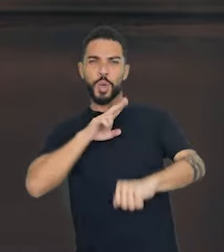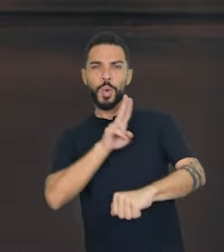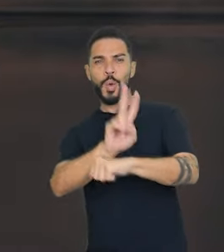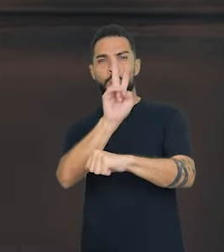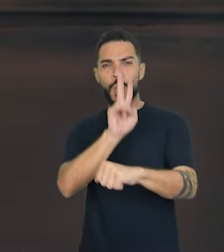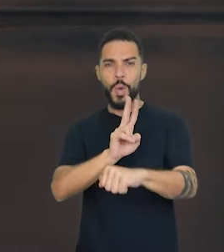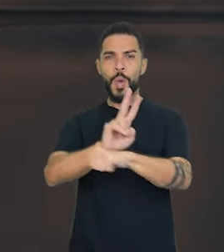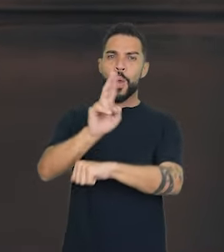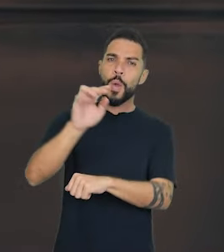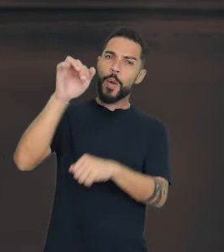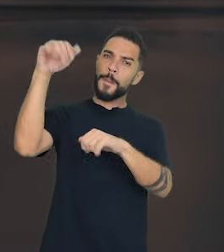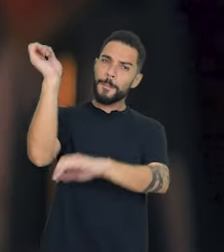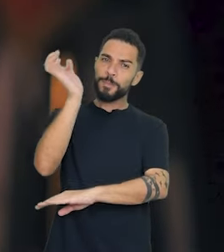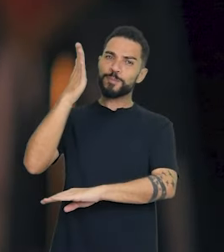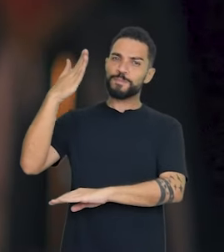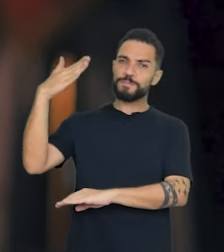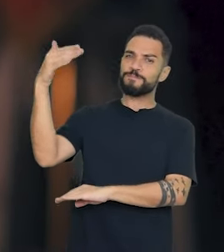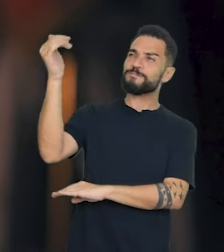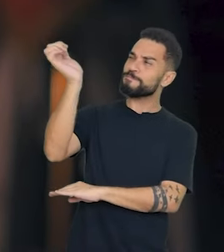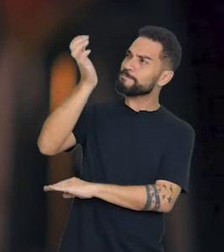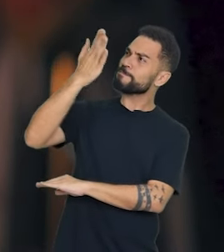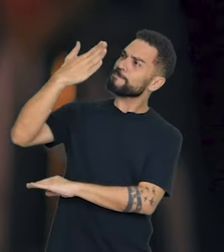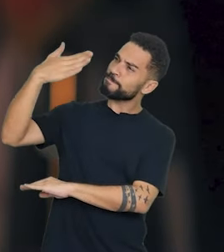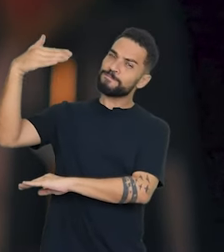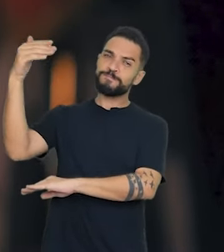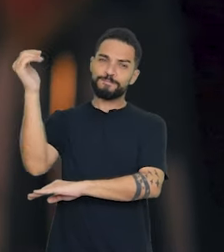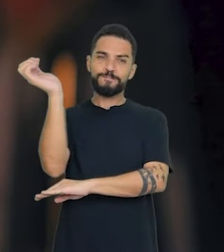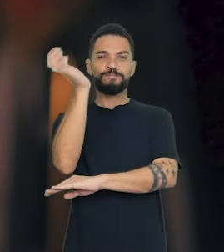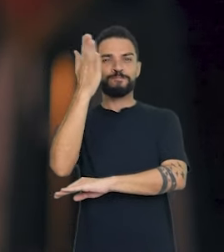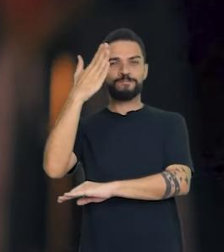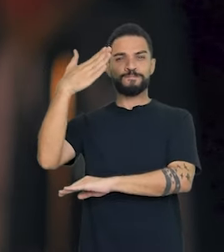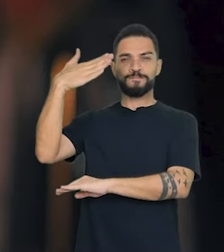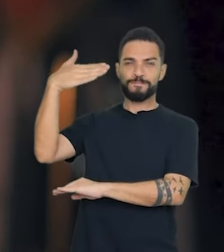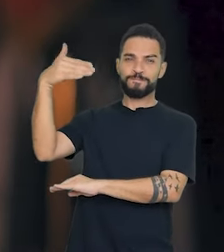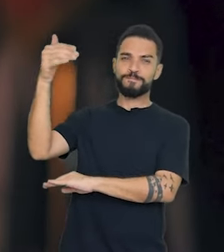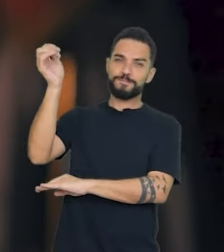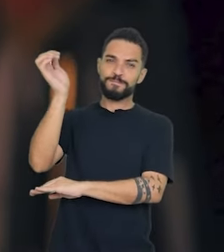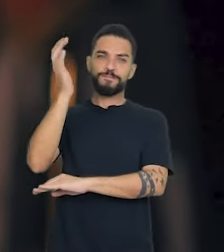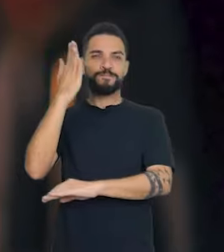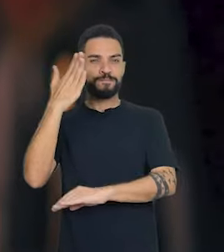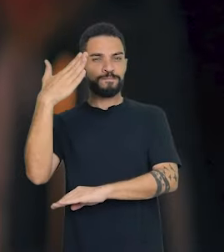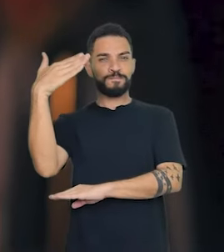cortejando o pavilhão, cortejando o pavilhão